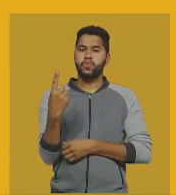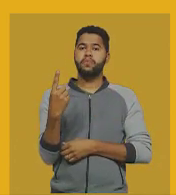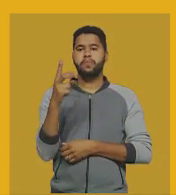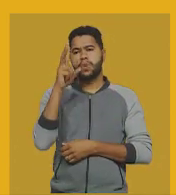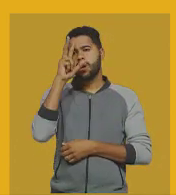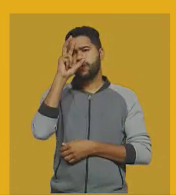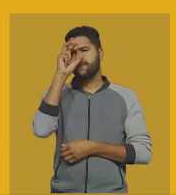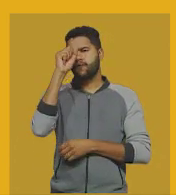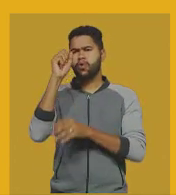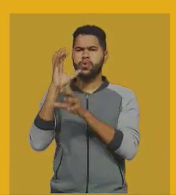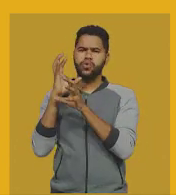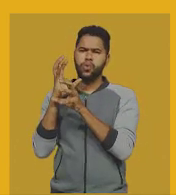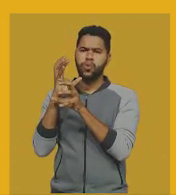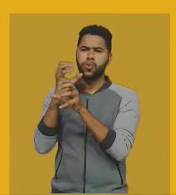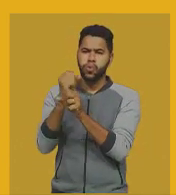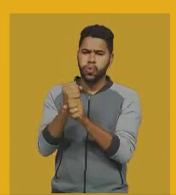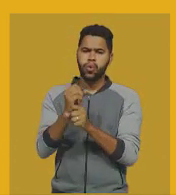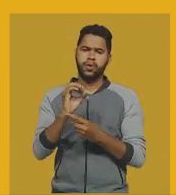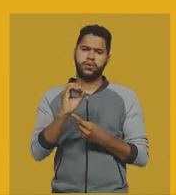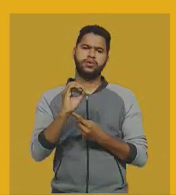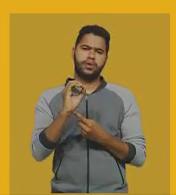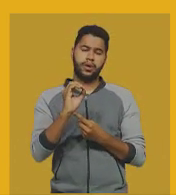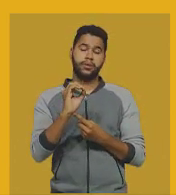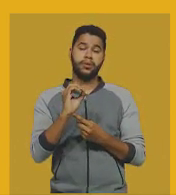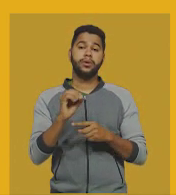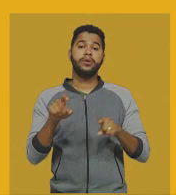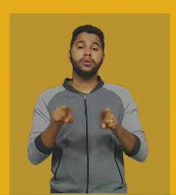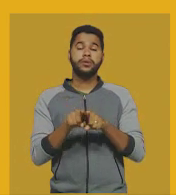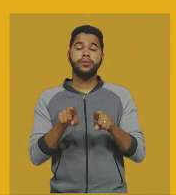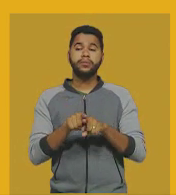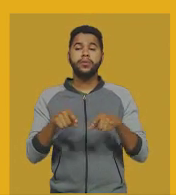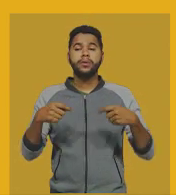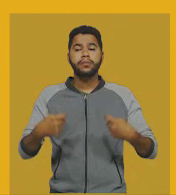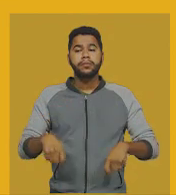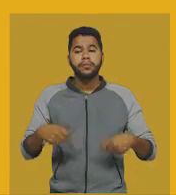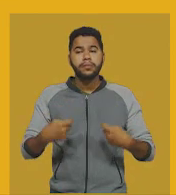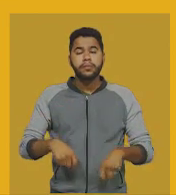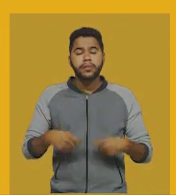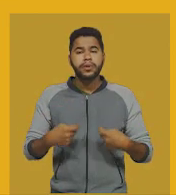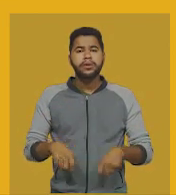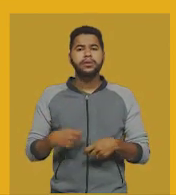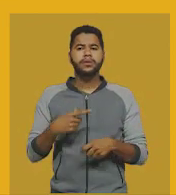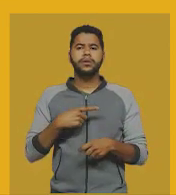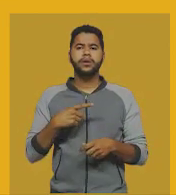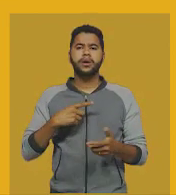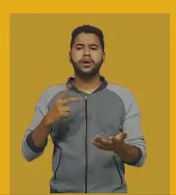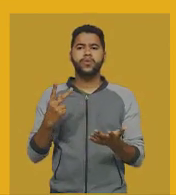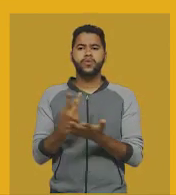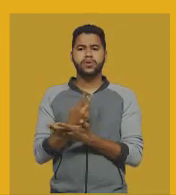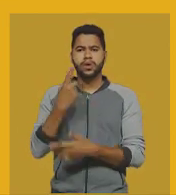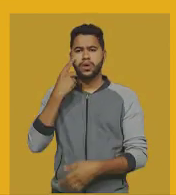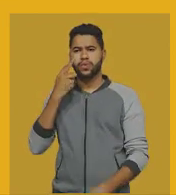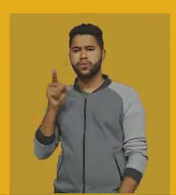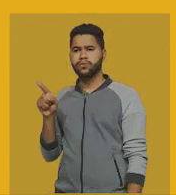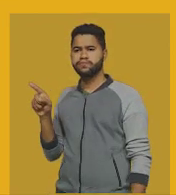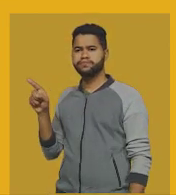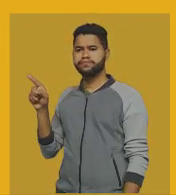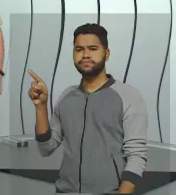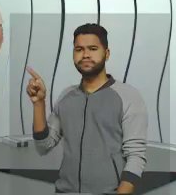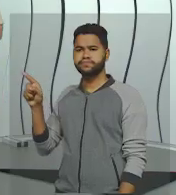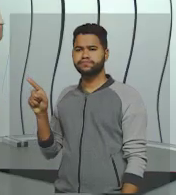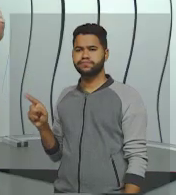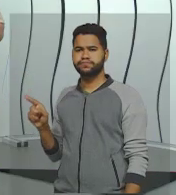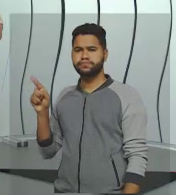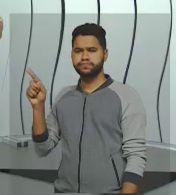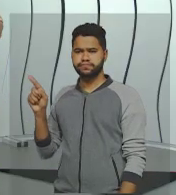força resultante ser igual a zero, claro. A gente vai precisar que aconteçam essas duas coisas simultaneamente